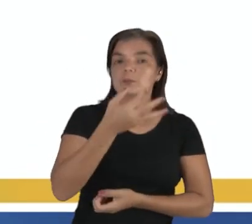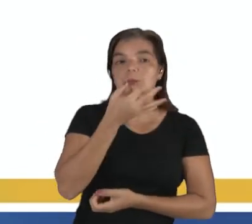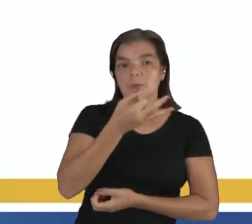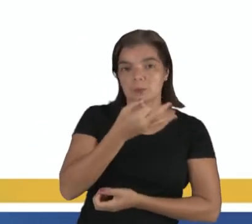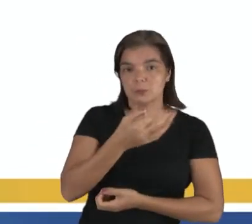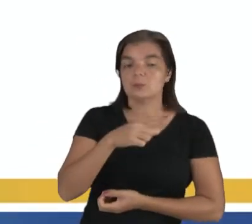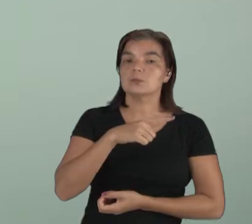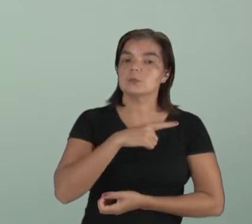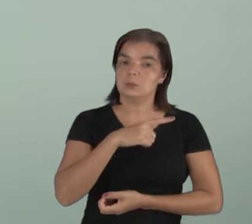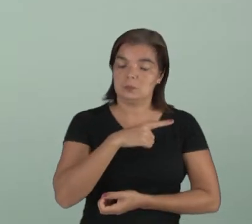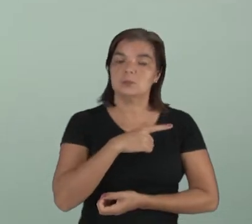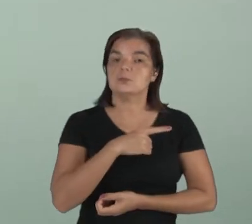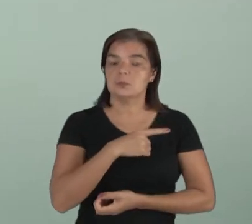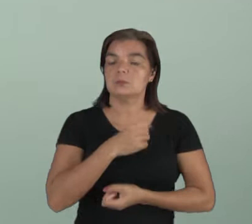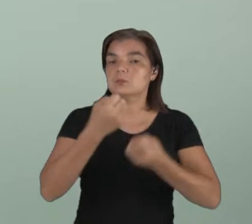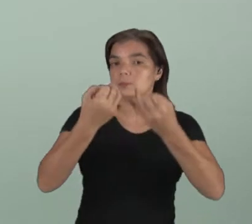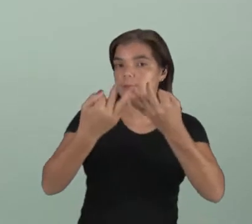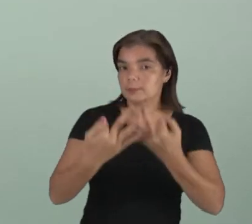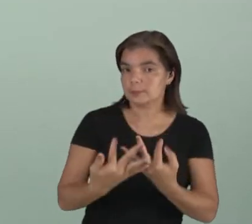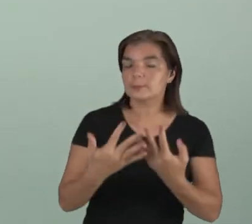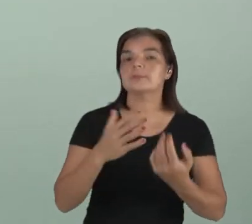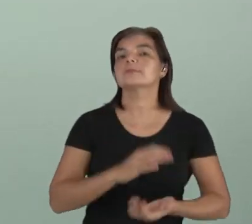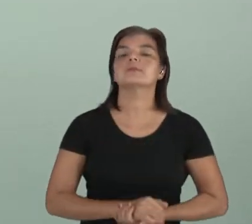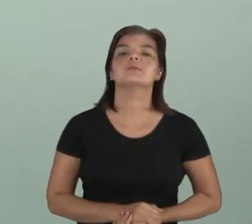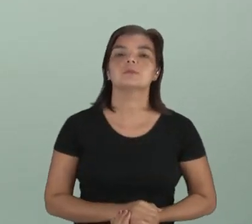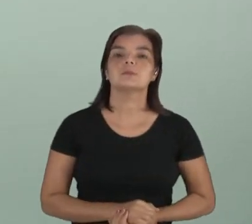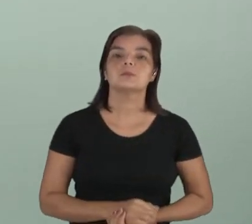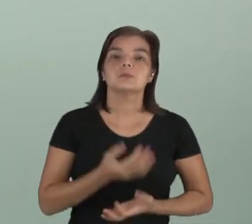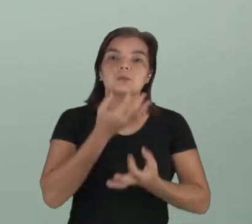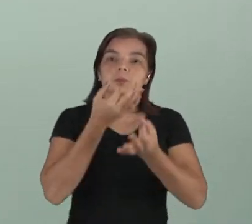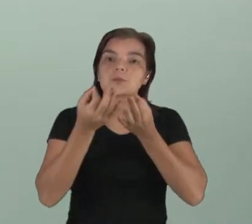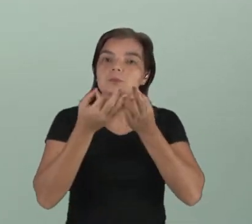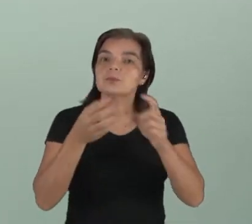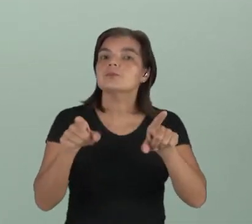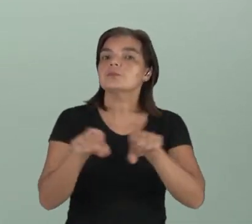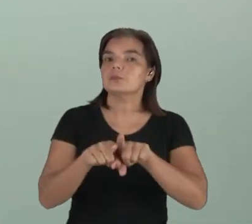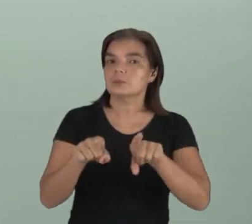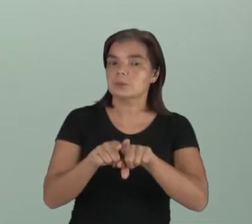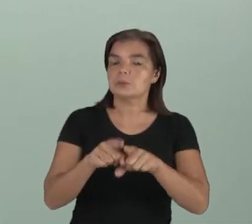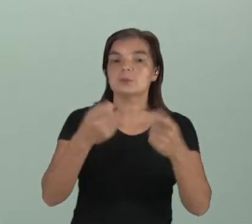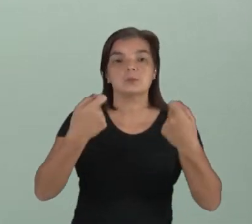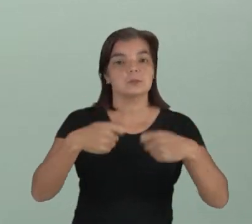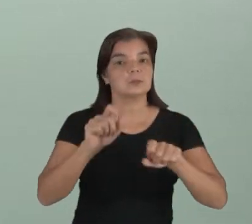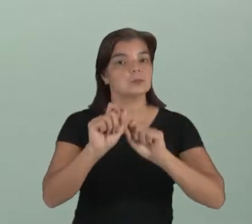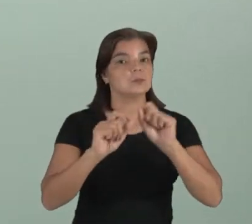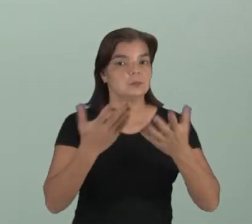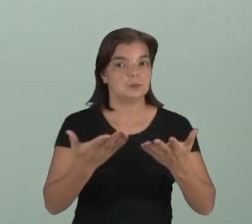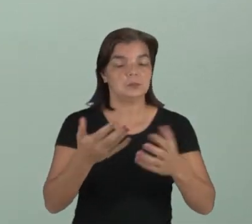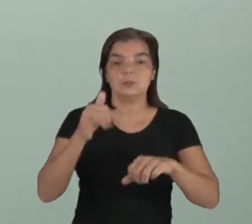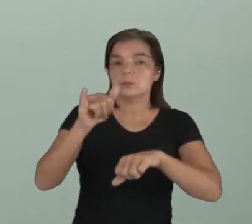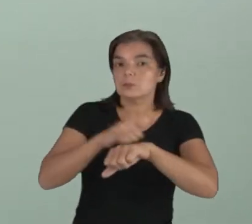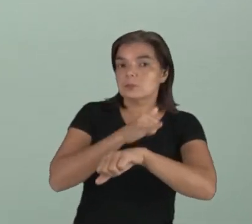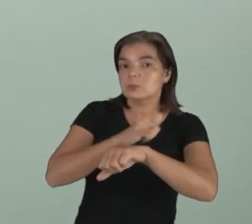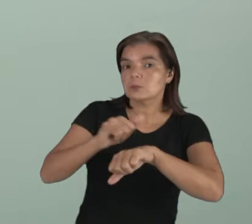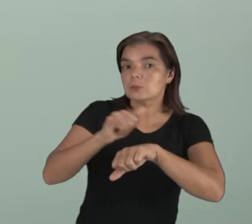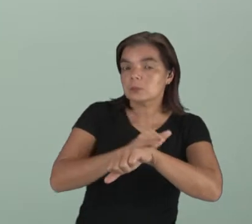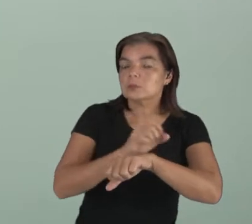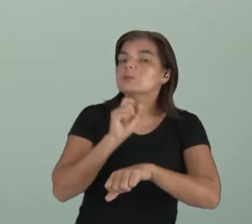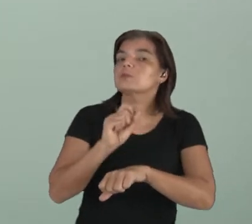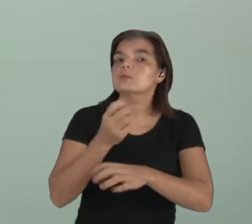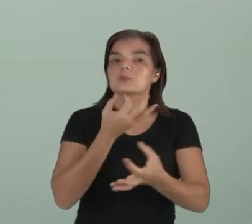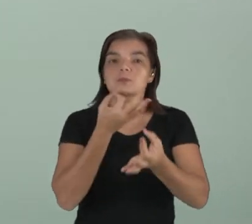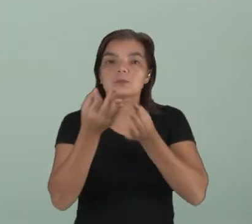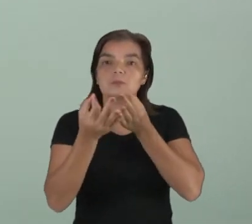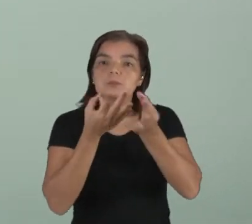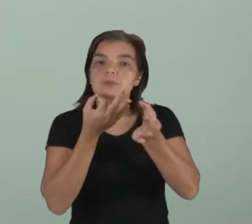defender aquilo que você está falando, a opinião que você tem, você precisa de estratégias